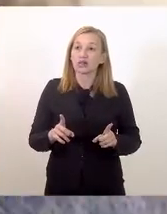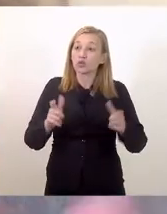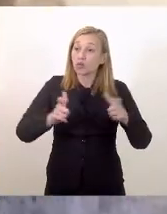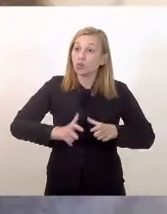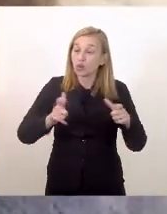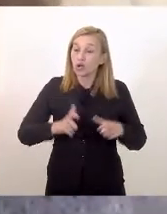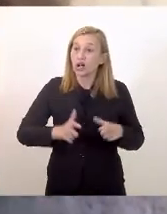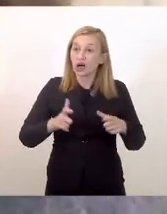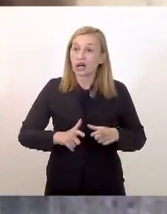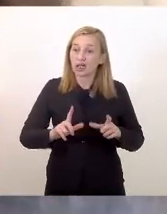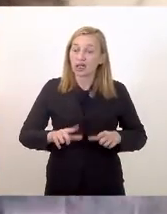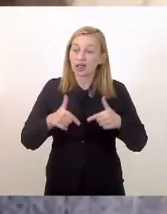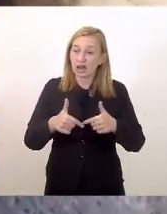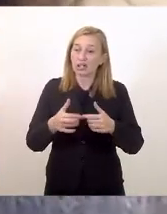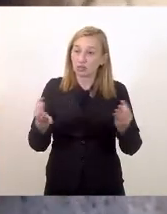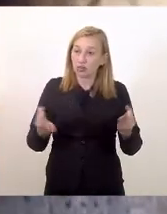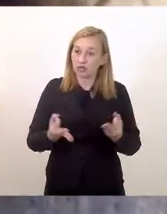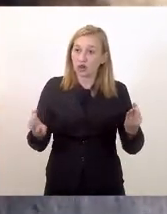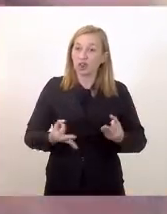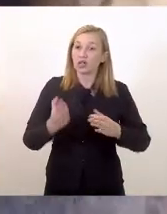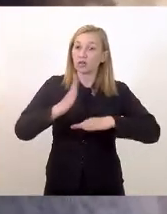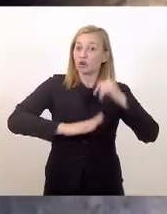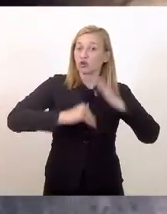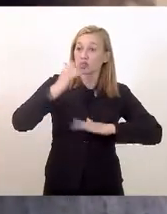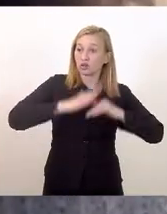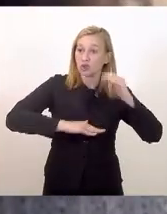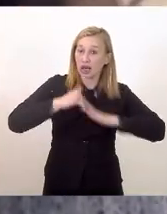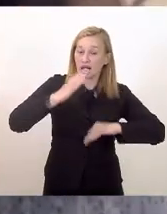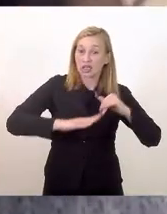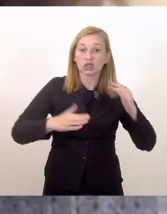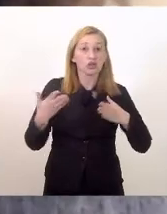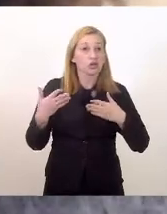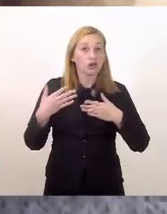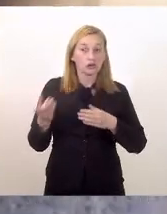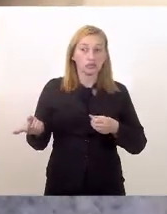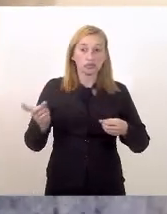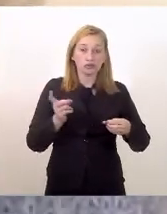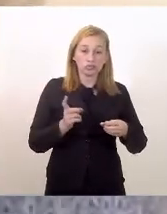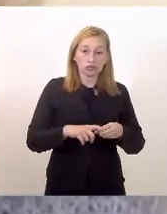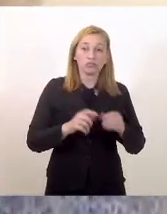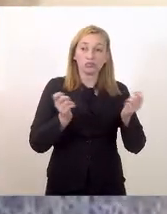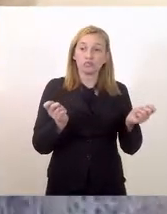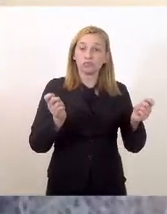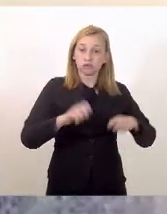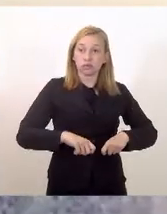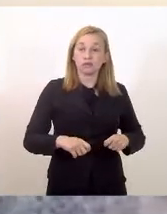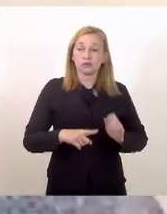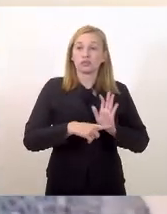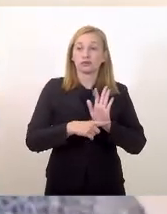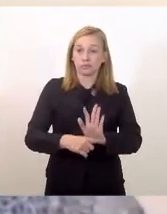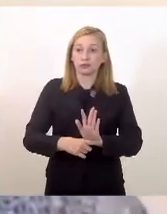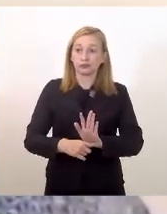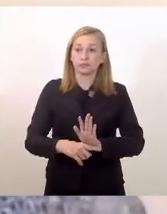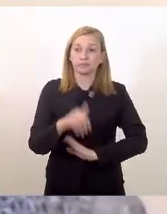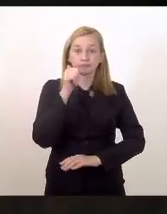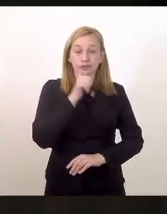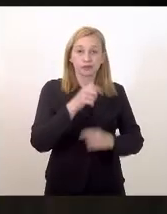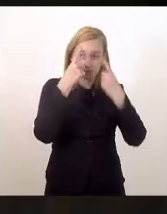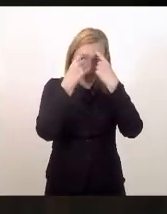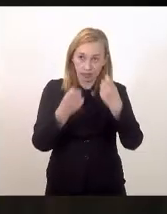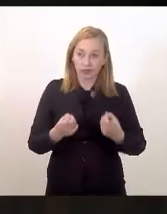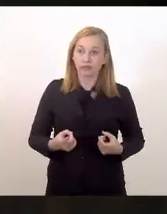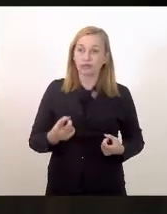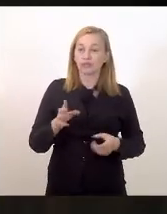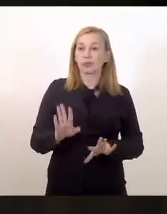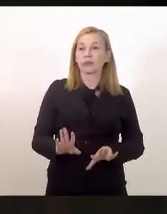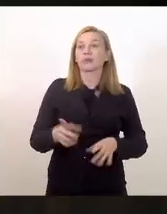que funcione plenamente com profissionais voltados, formados, capacitados para esse atendimento. Para